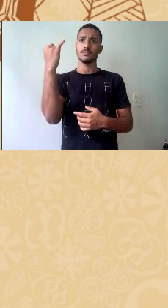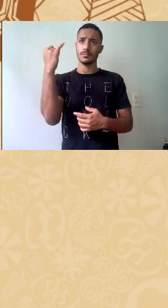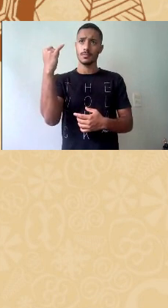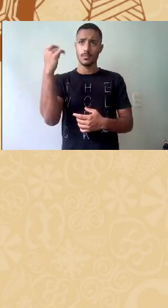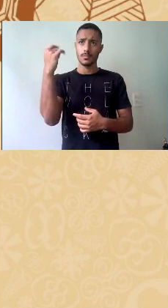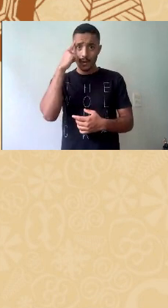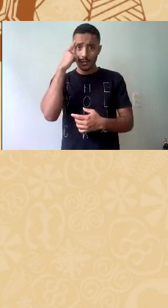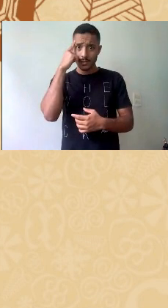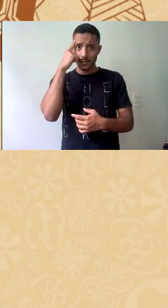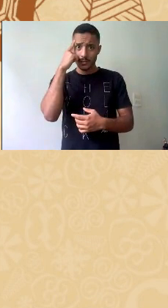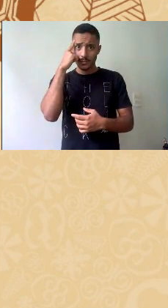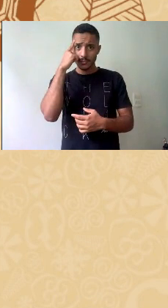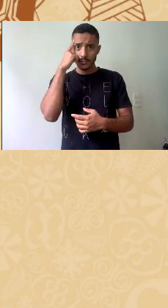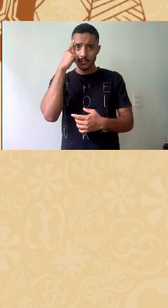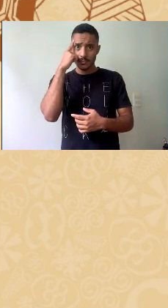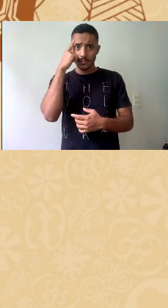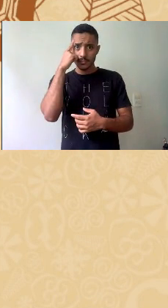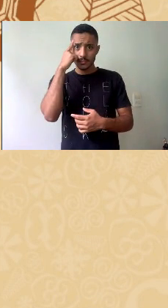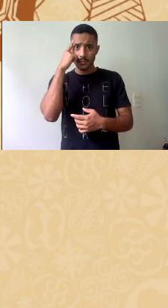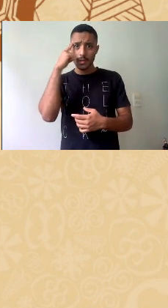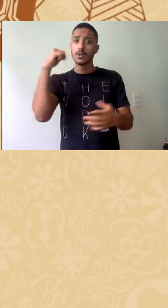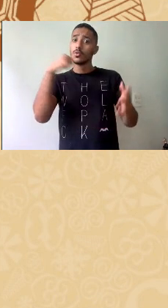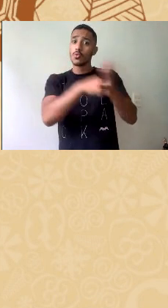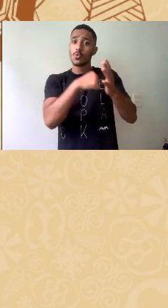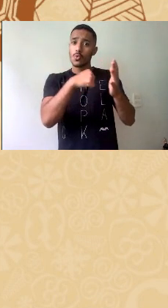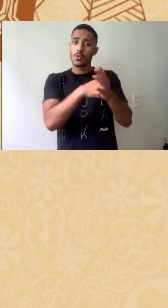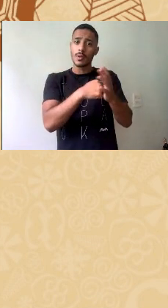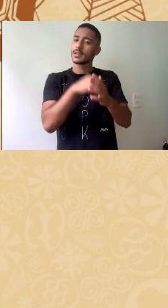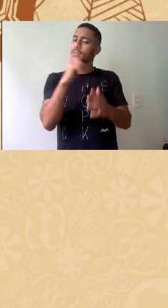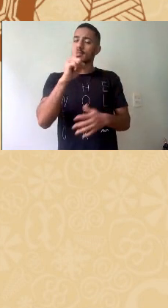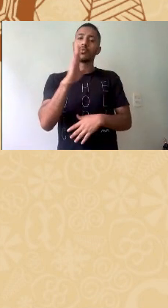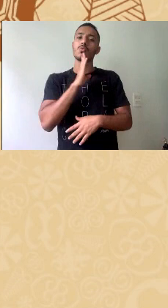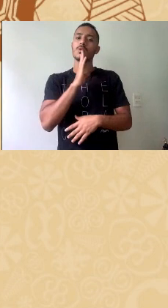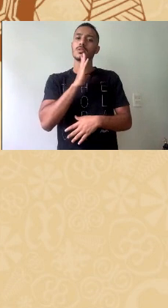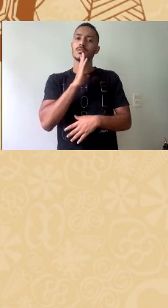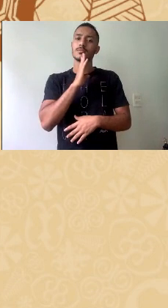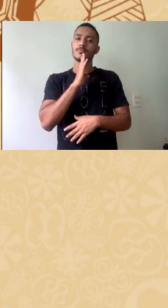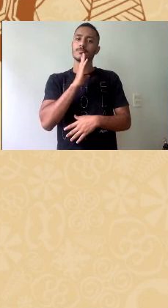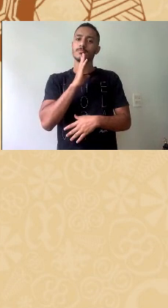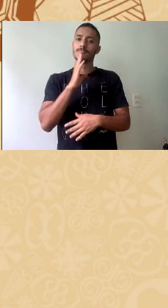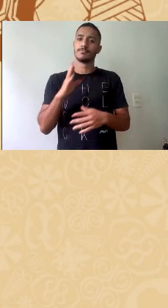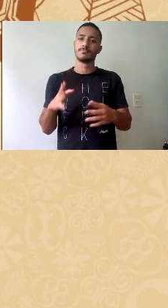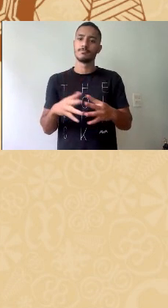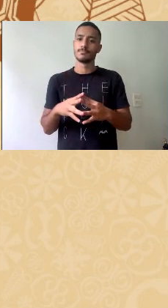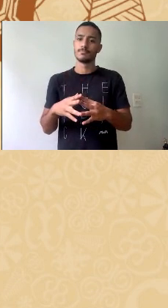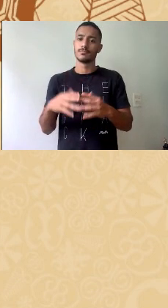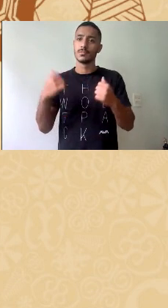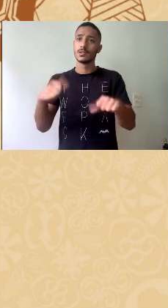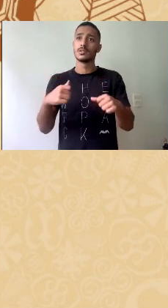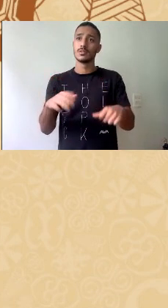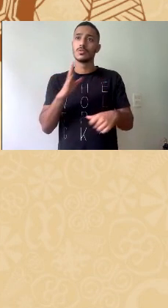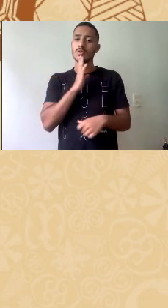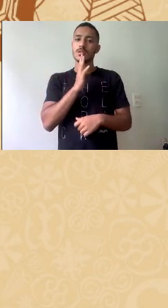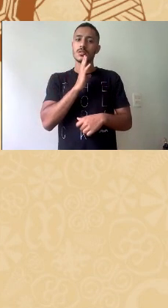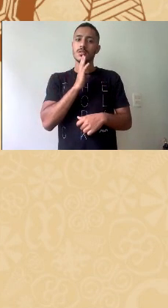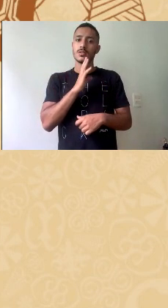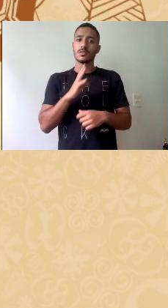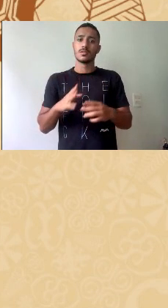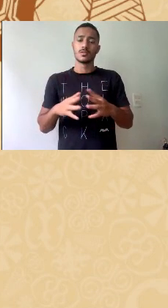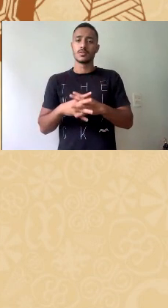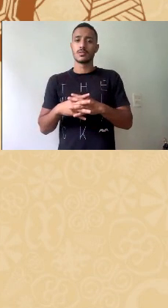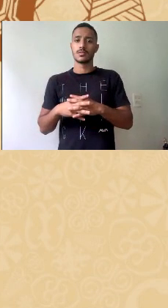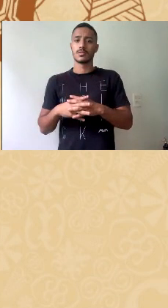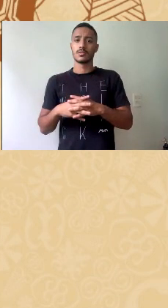E para a gente combater, a gente não vai combater se a gente não conhecer, né? Rubenilson. Oi, Eli. Nós temos 5 minutos